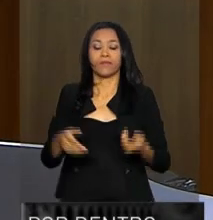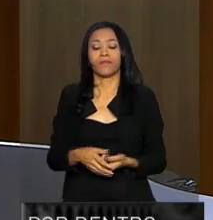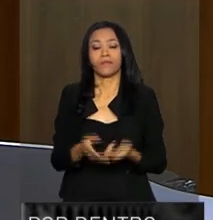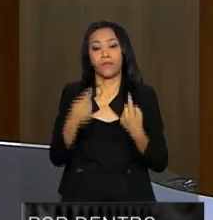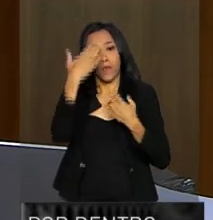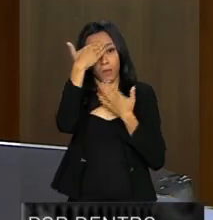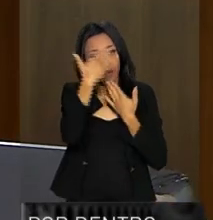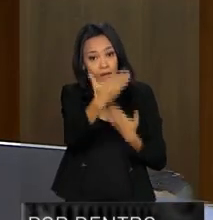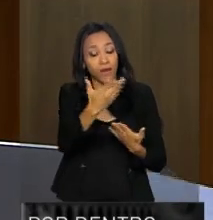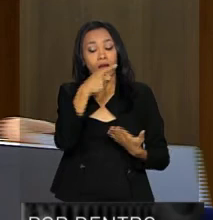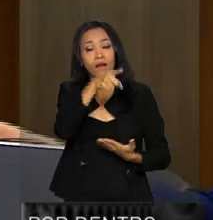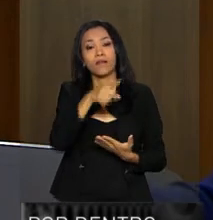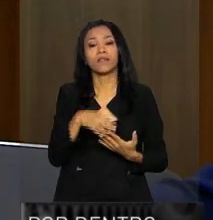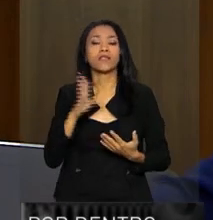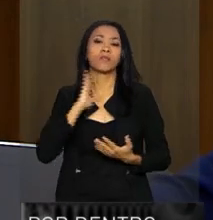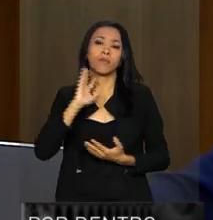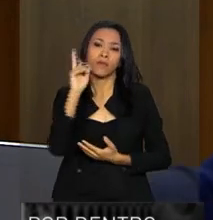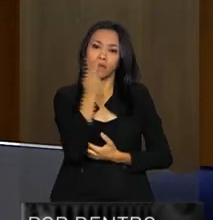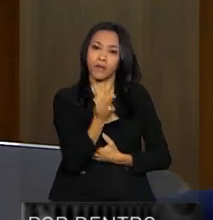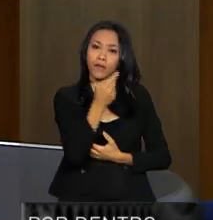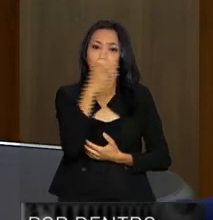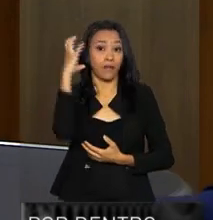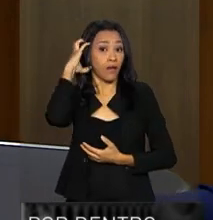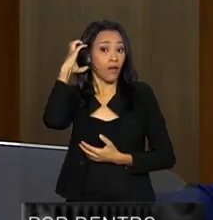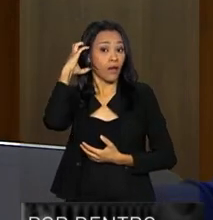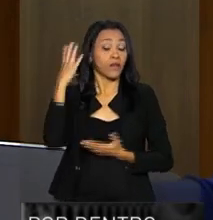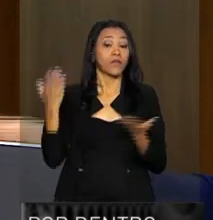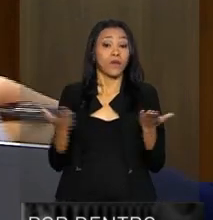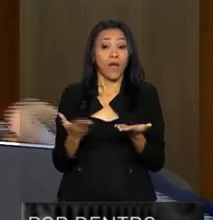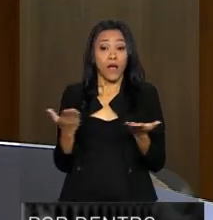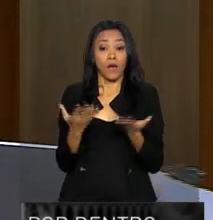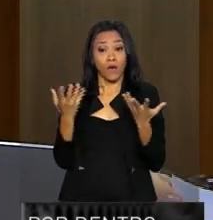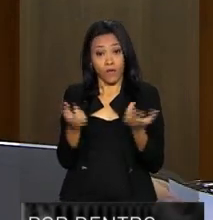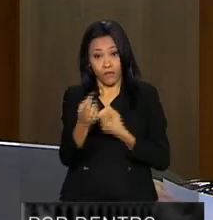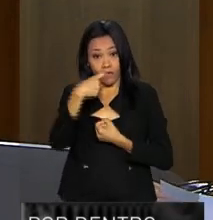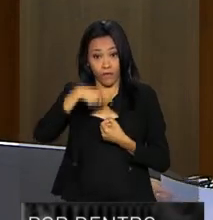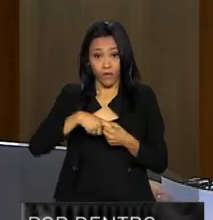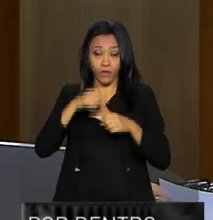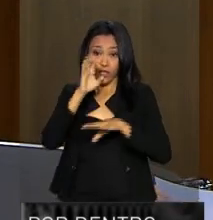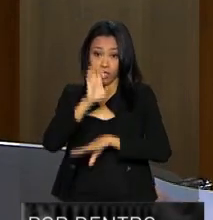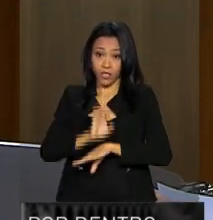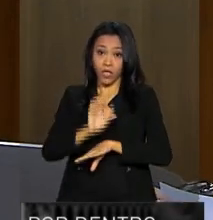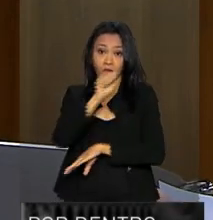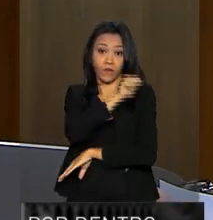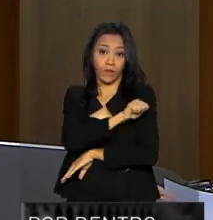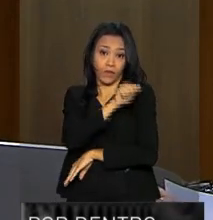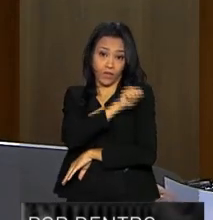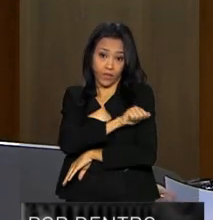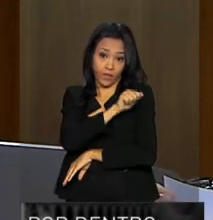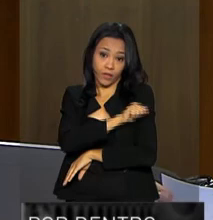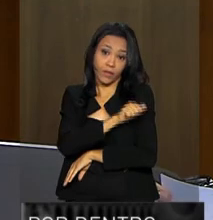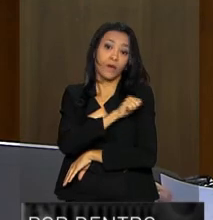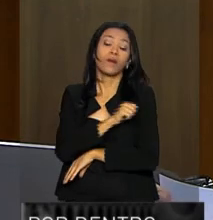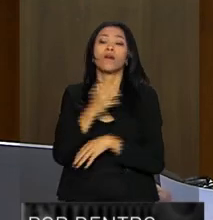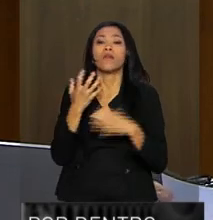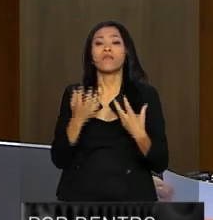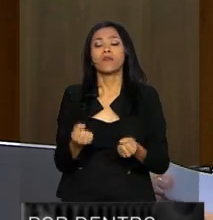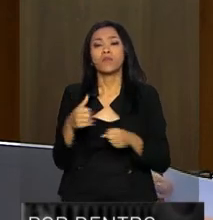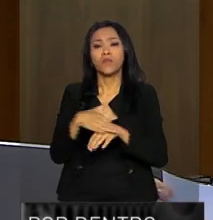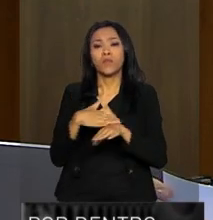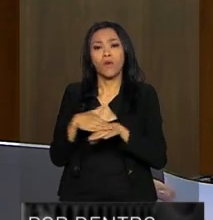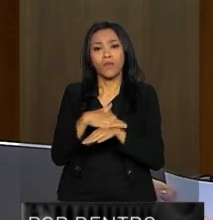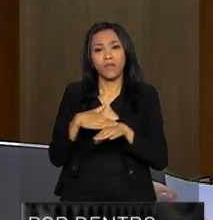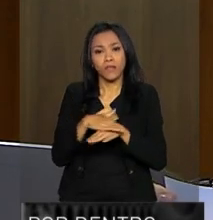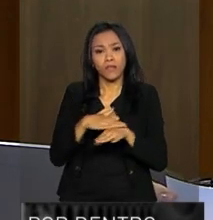da rádio itatiaia de belo horizonte minas gerais e agora ministro a gente volta ao rio de janeiro capital fluminense e vamos conversar com a